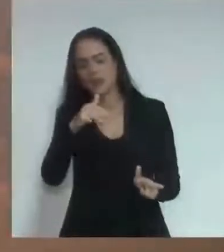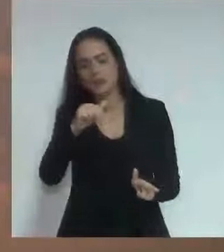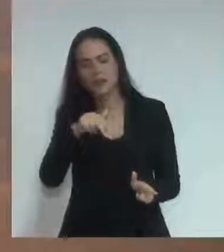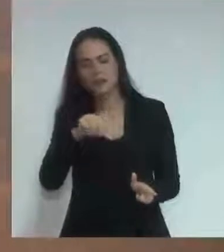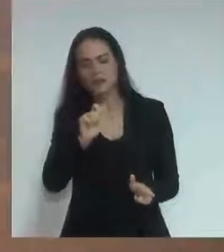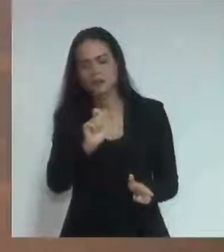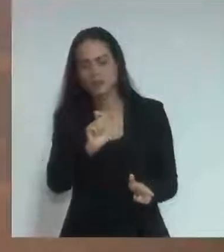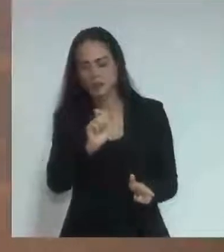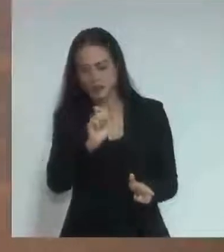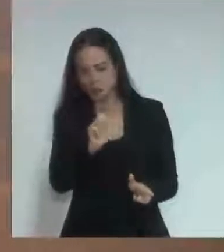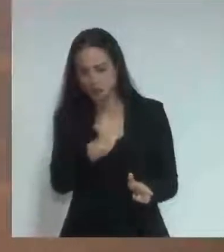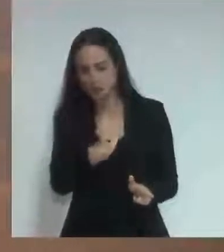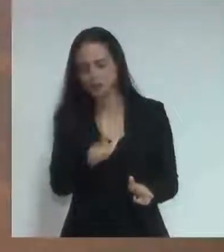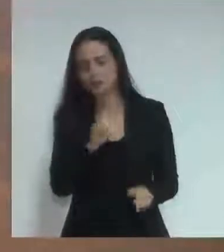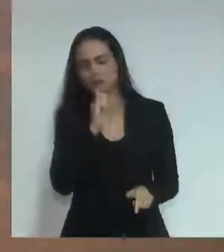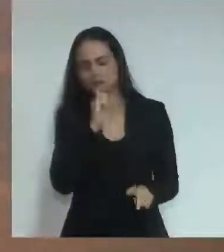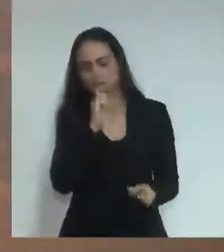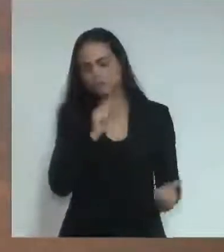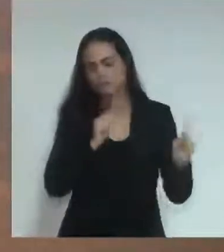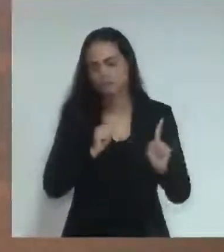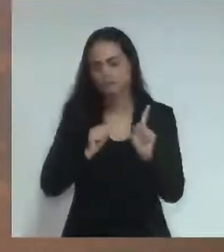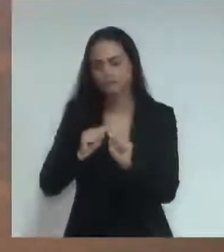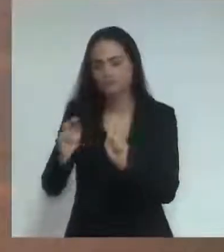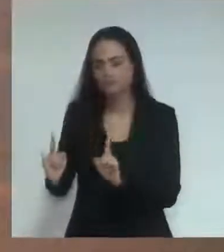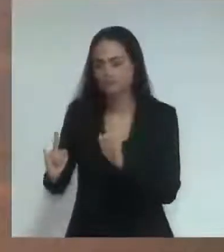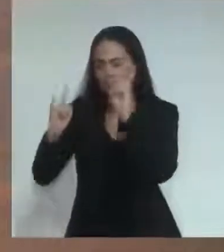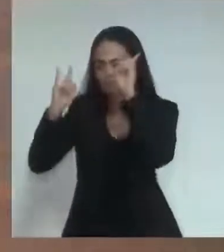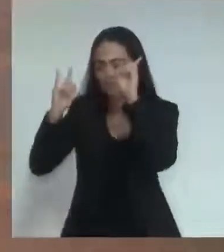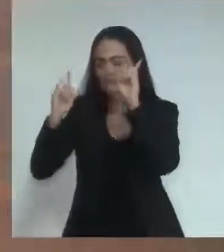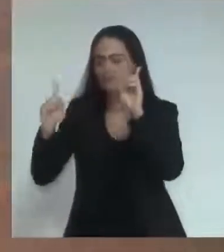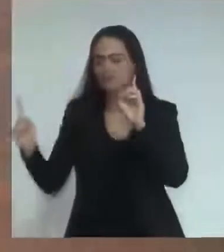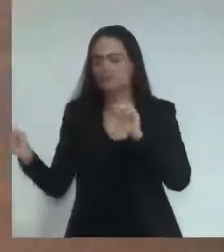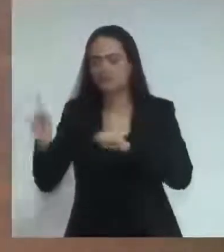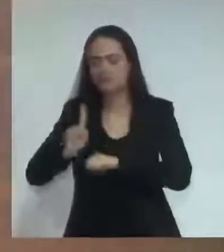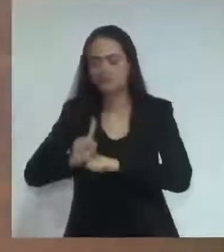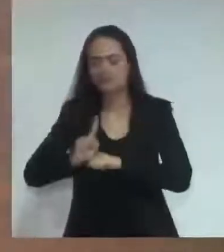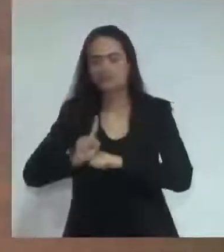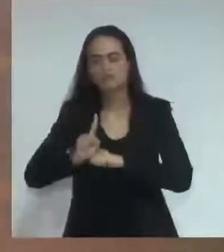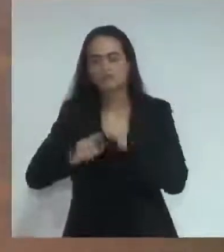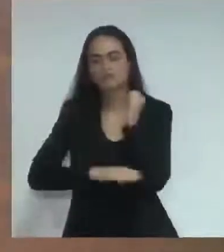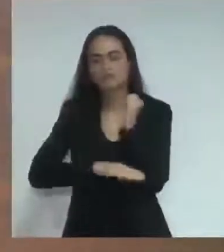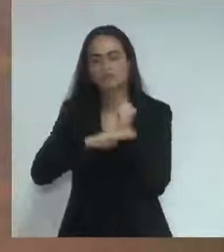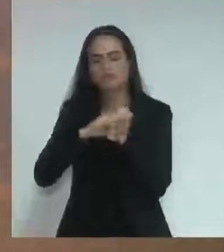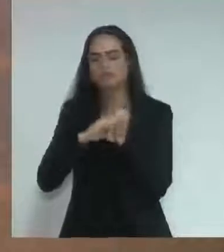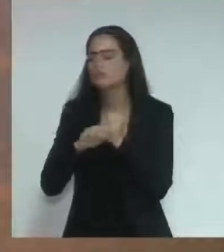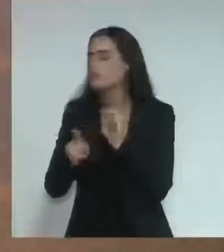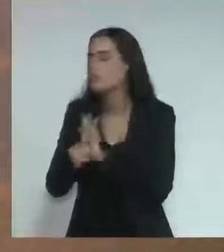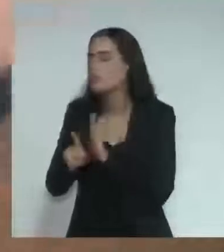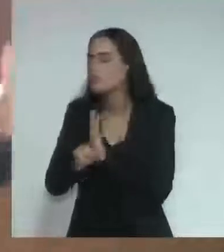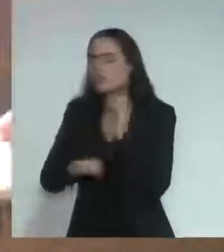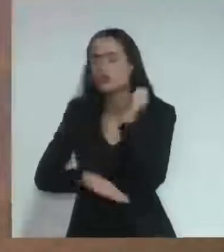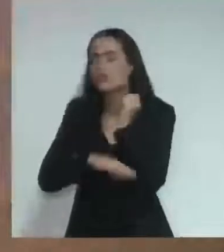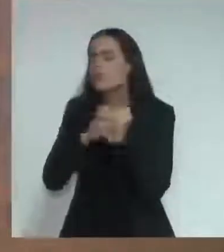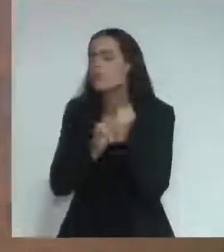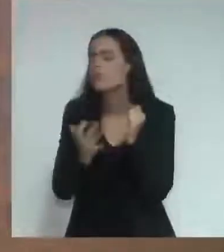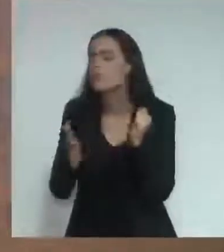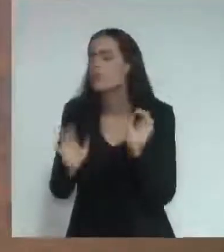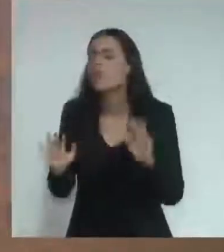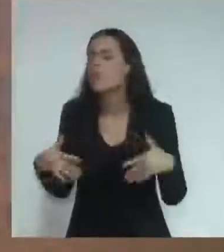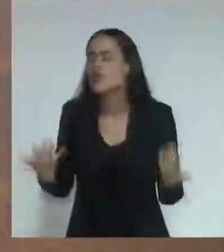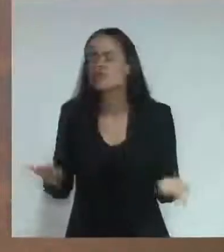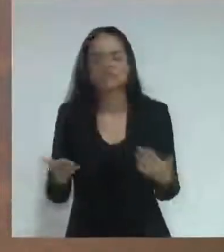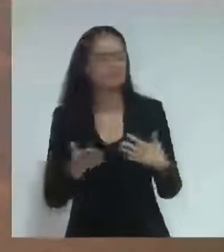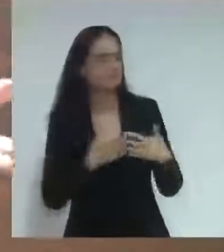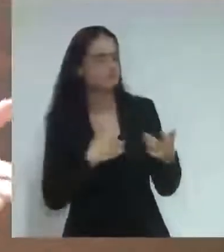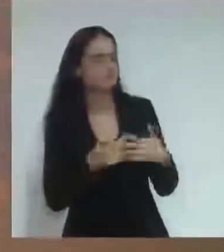prédio e está entrando no elevador e a sensorista pergunta: qual que é o andar, Manuel? Aí ele fala: vai para qualquer um, eu já